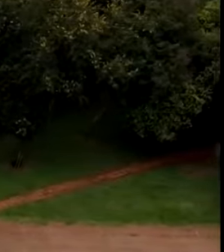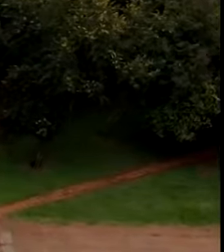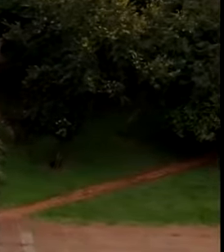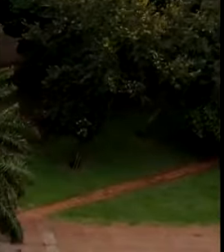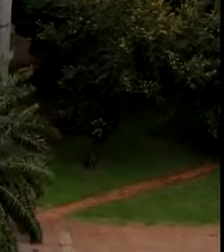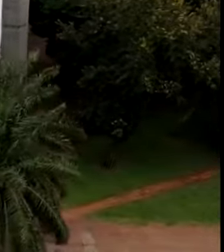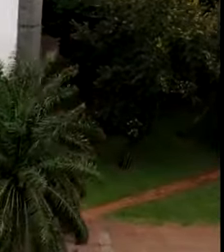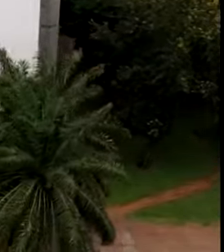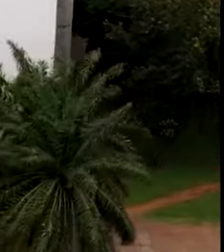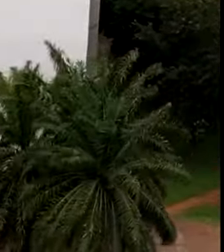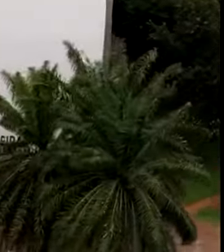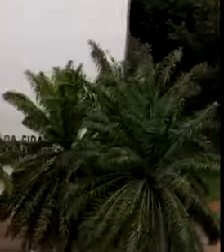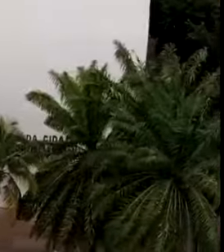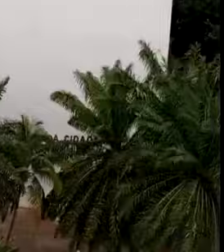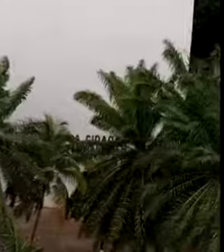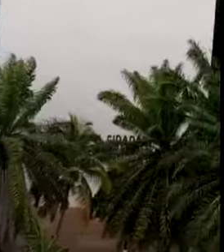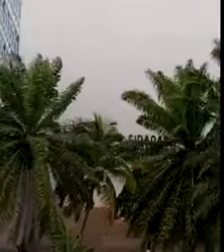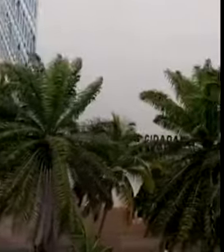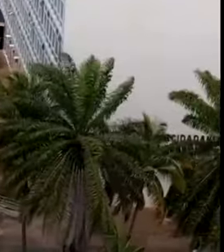Tchau.